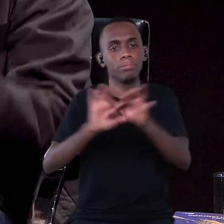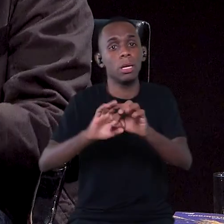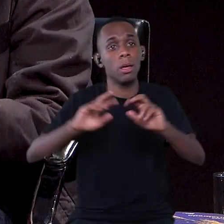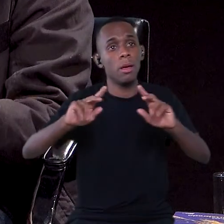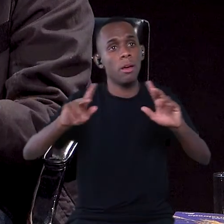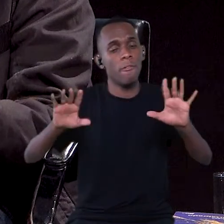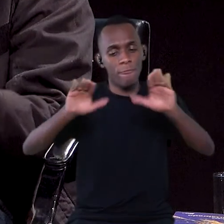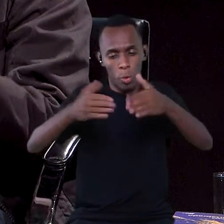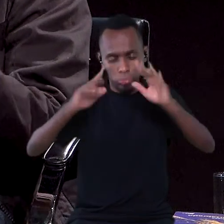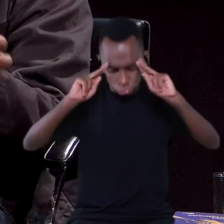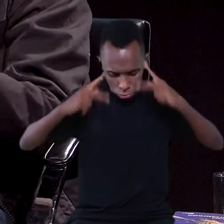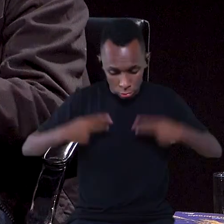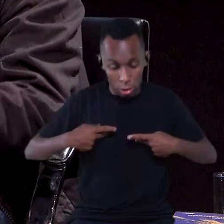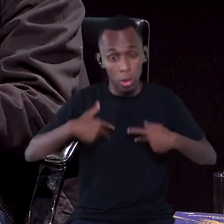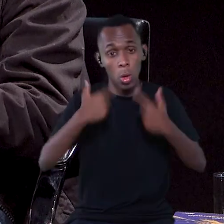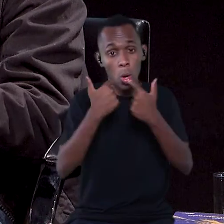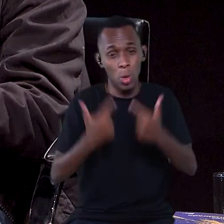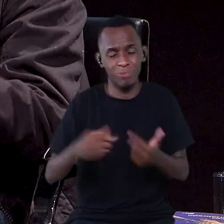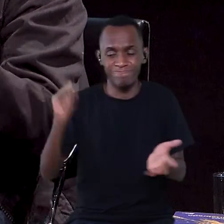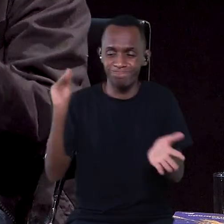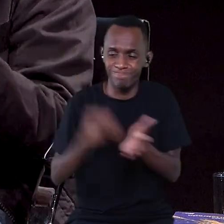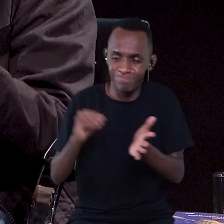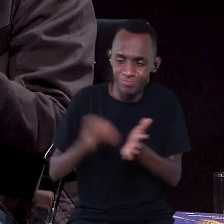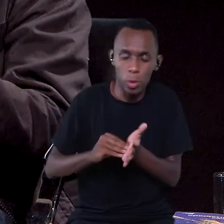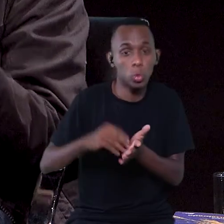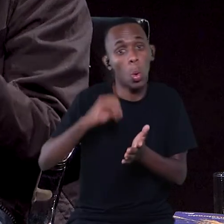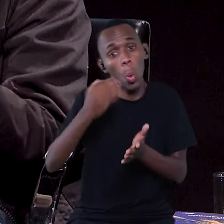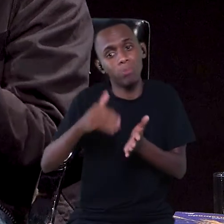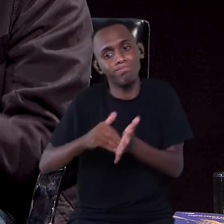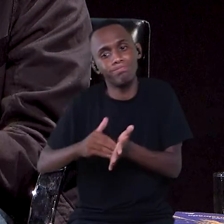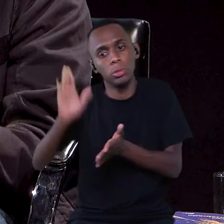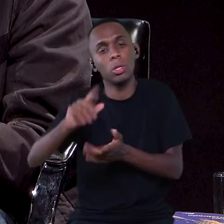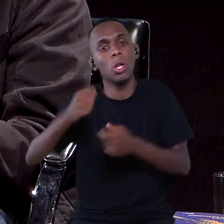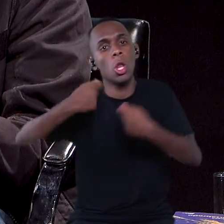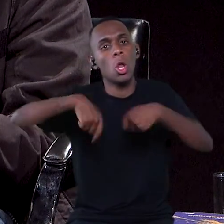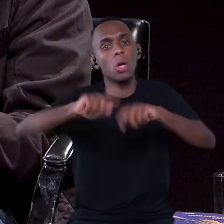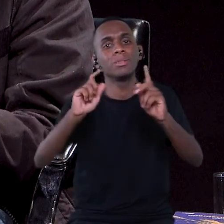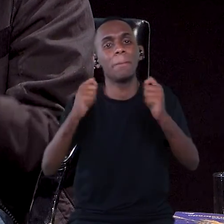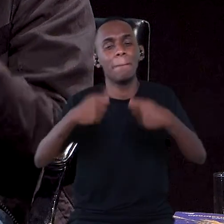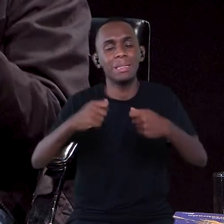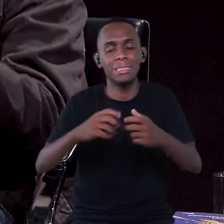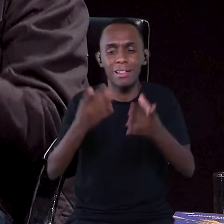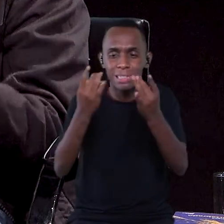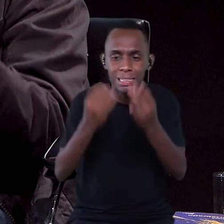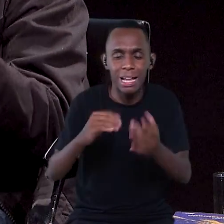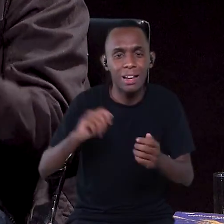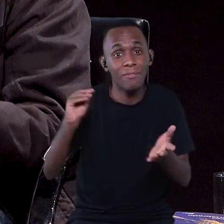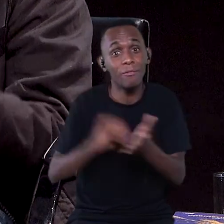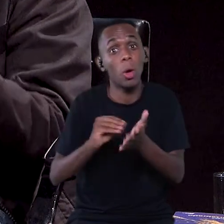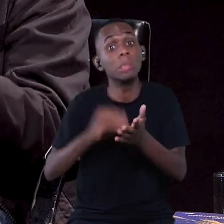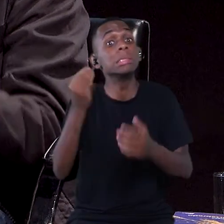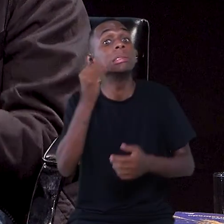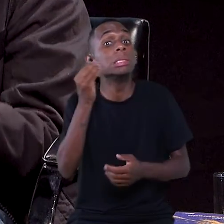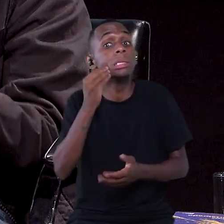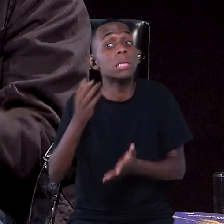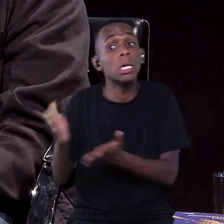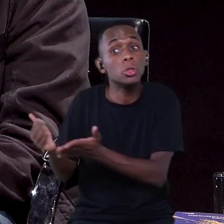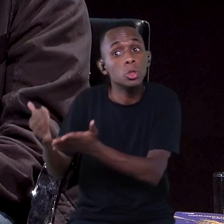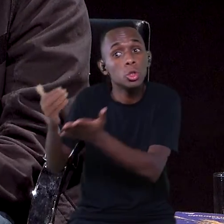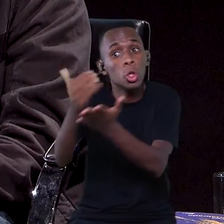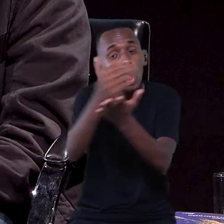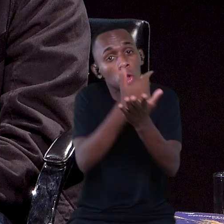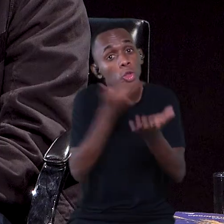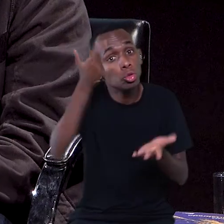pessoa humana. Então, acho que quando a linguagem nos falta, ou quando nos tiram a linguagem, a gente deixa de ser. E estamos tentando recuperar, de novo, certas